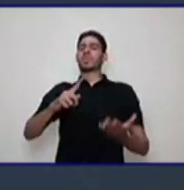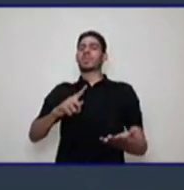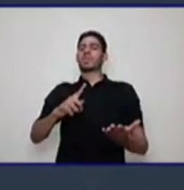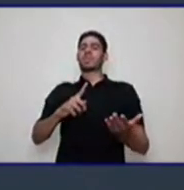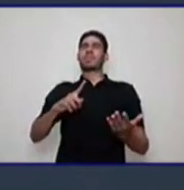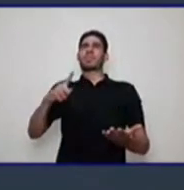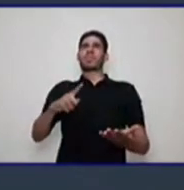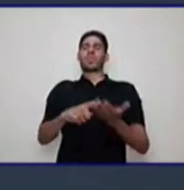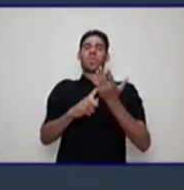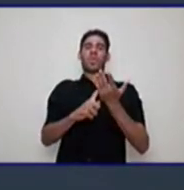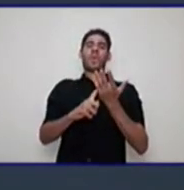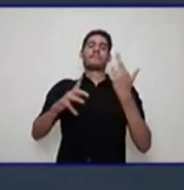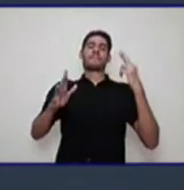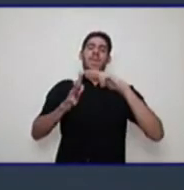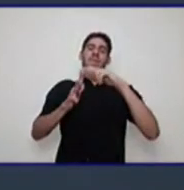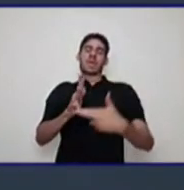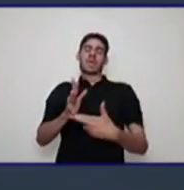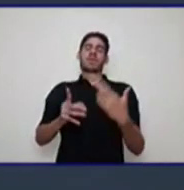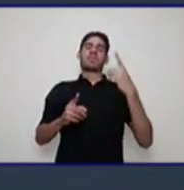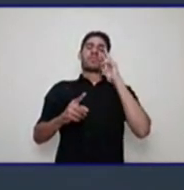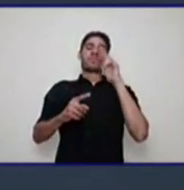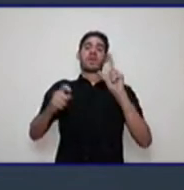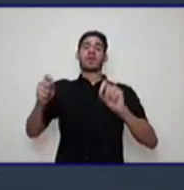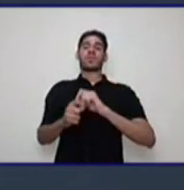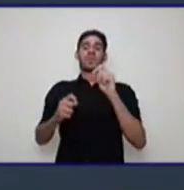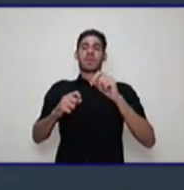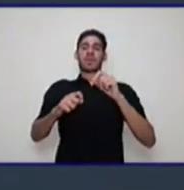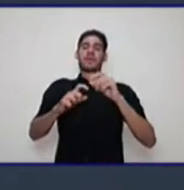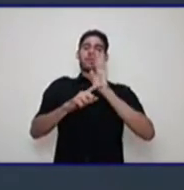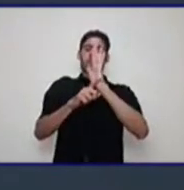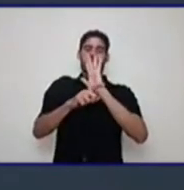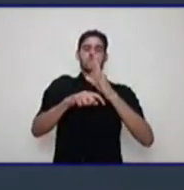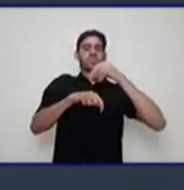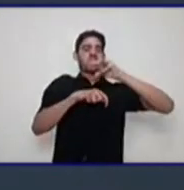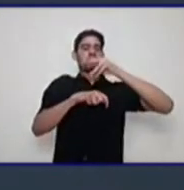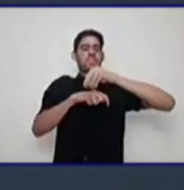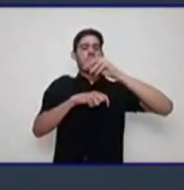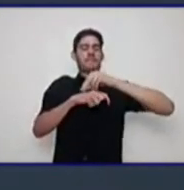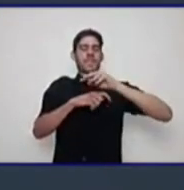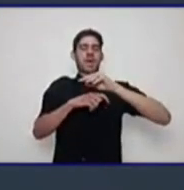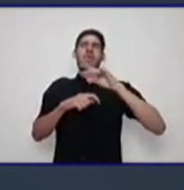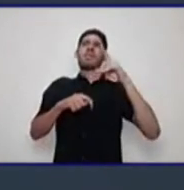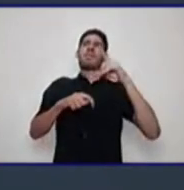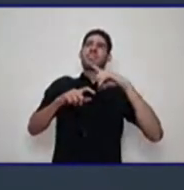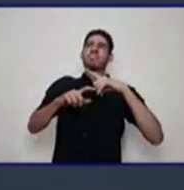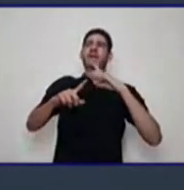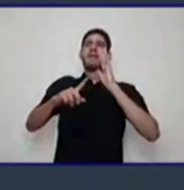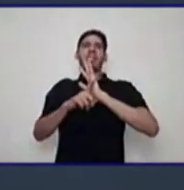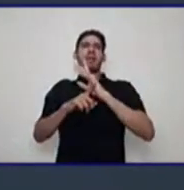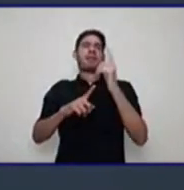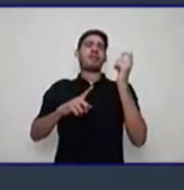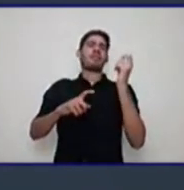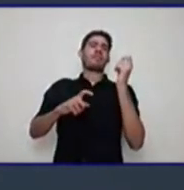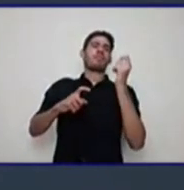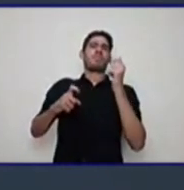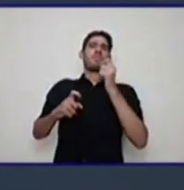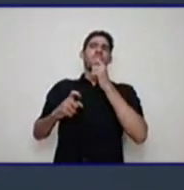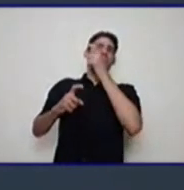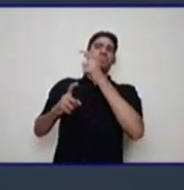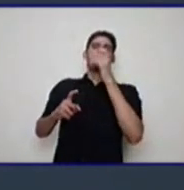recorrido, verifica-se que foi publicado vídeo com imagens jocosas e